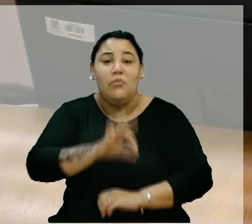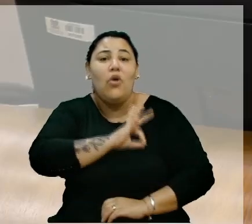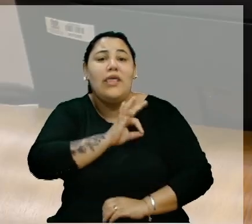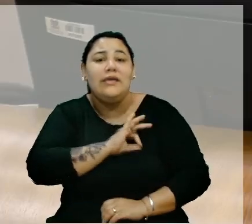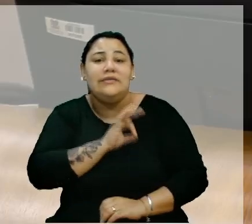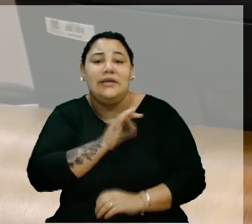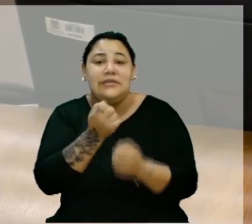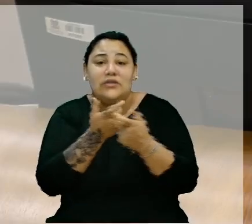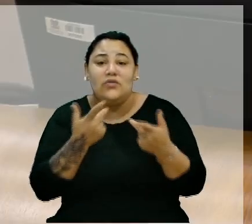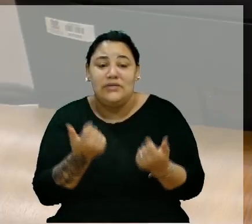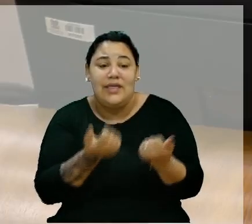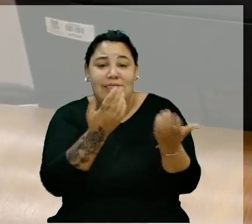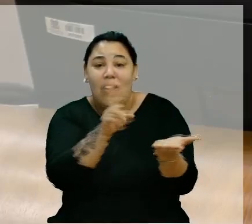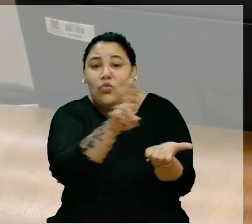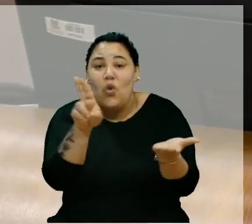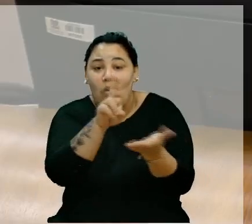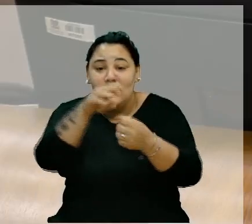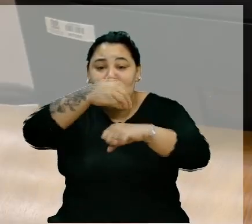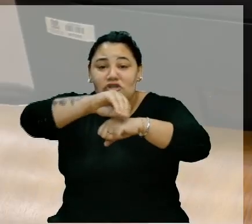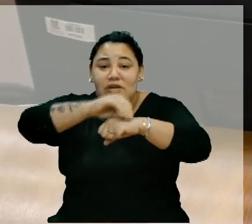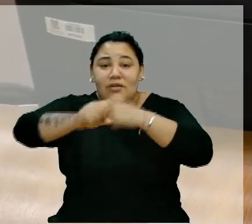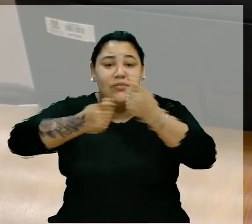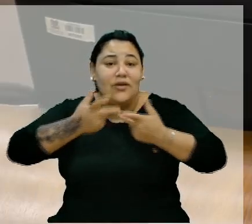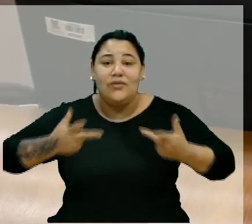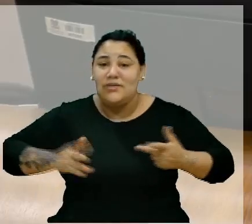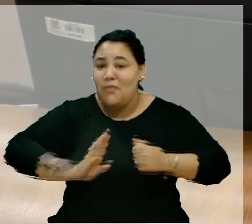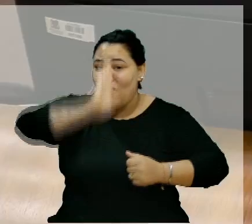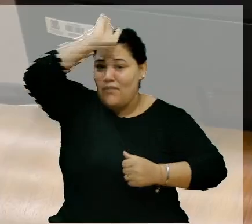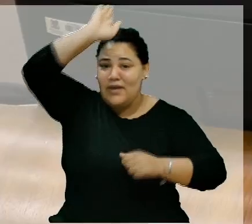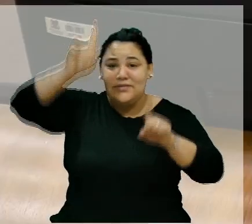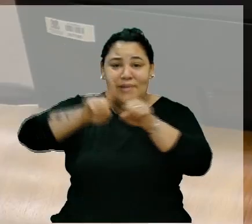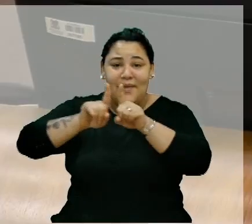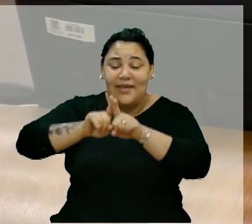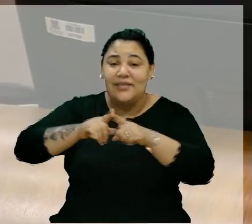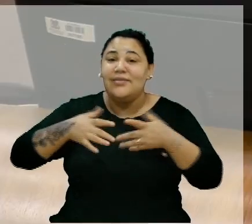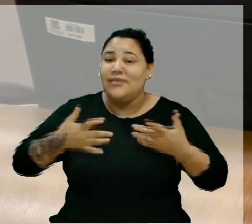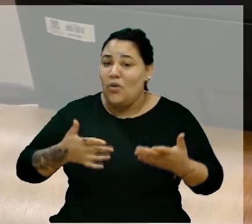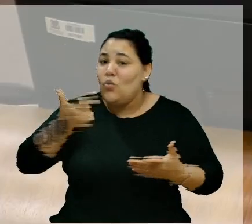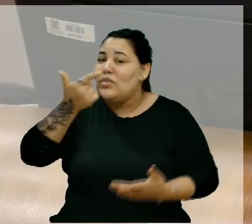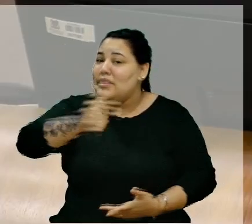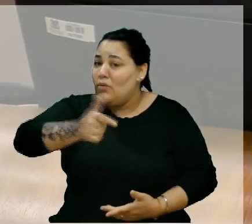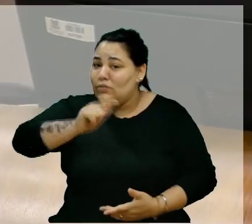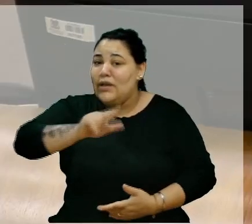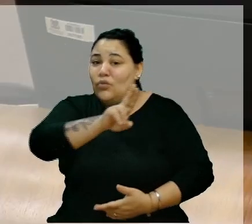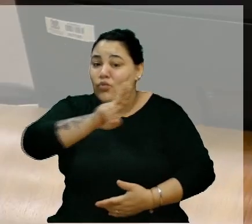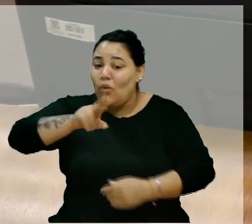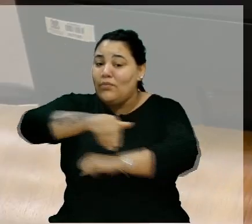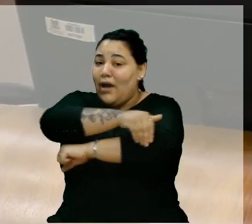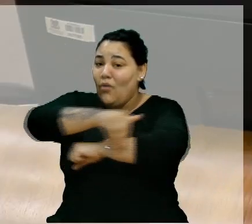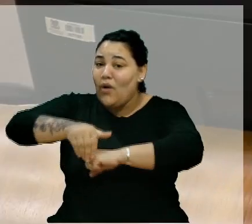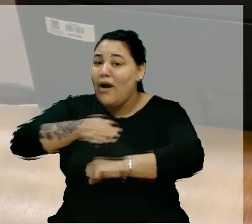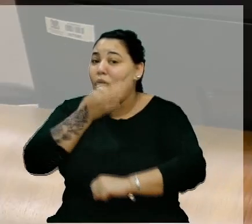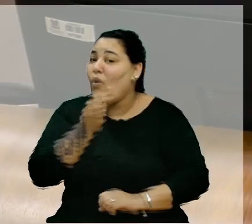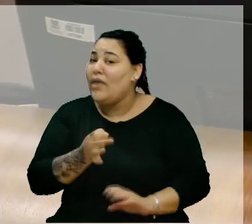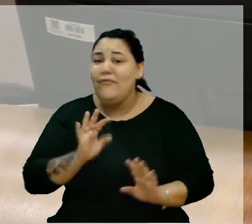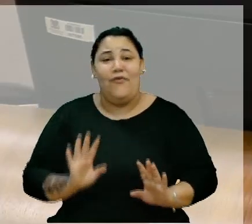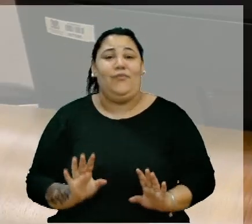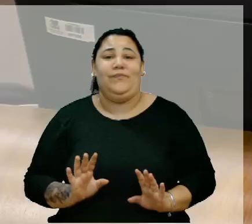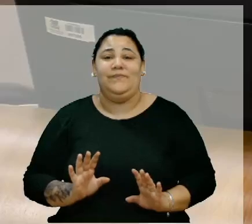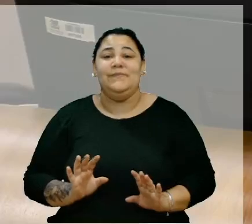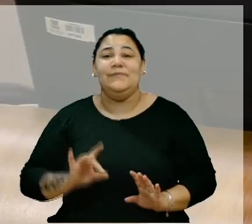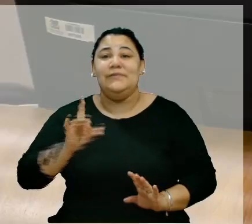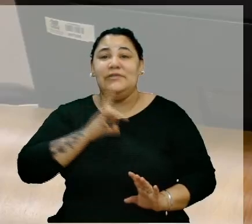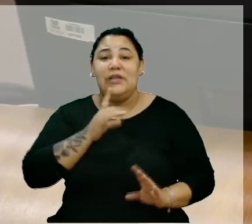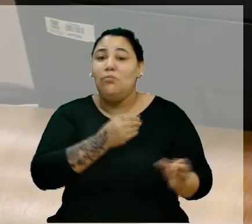polícia, bombeiros, ambulâncias. Então, não ter o nome de uma rua na frente da sua casa tem